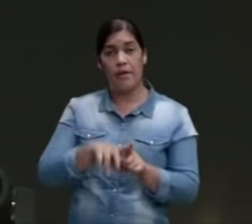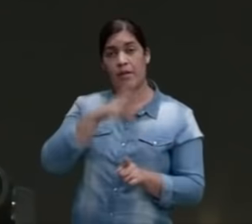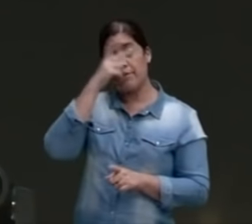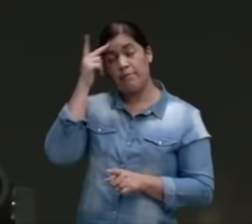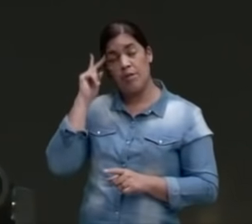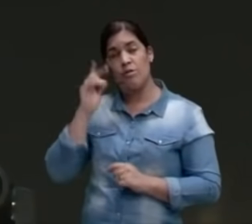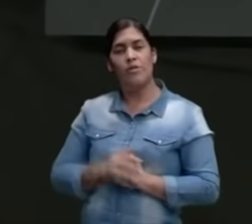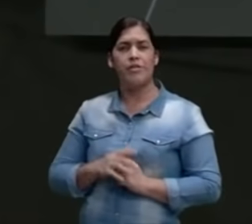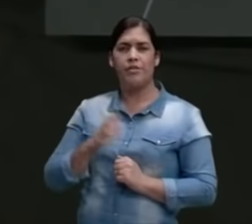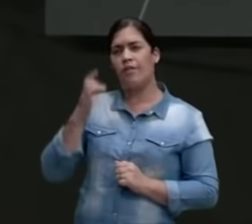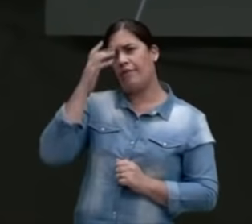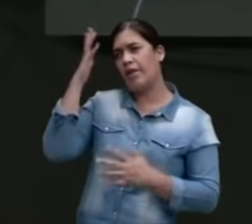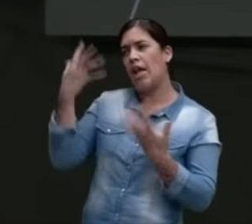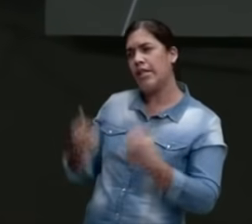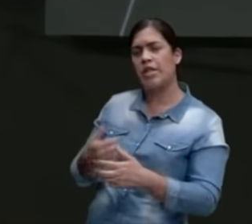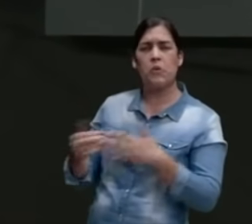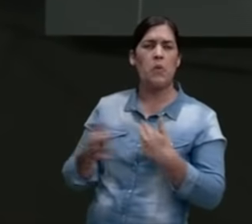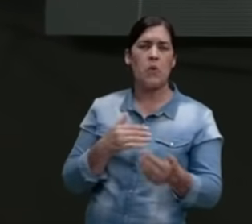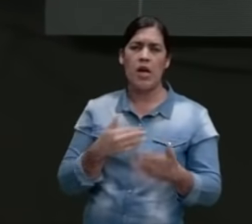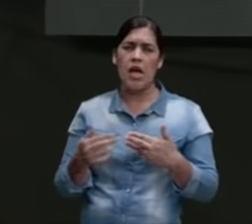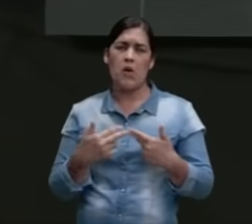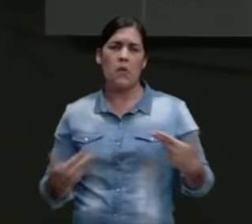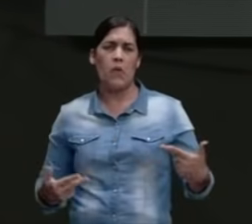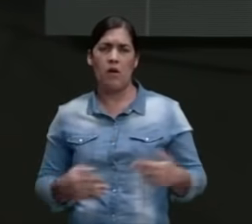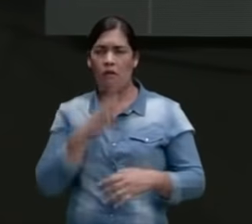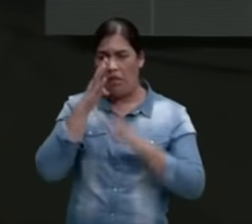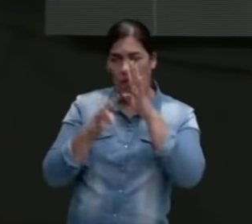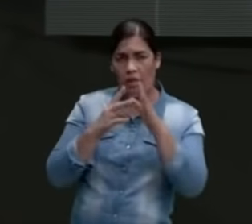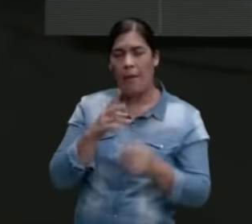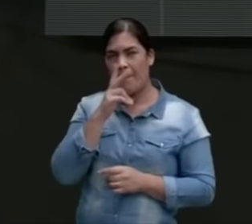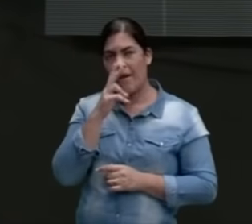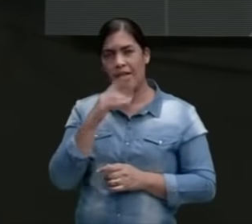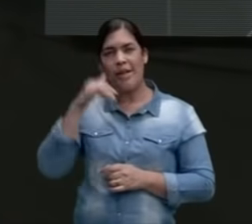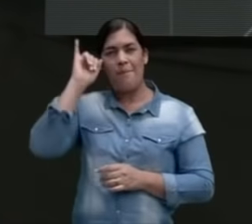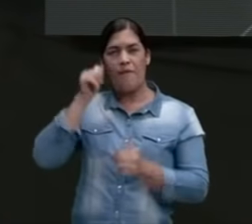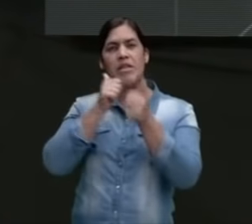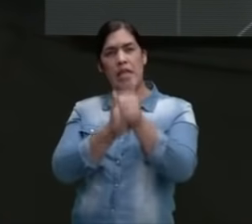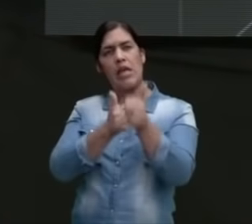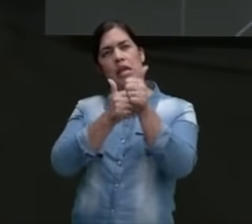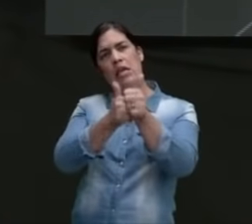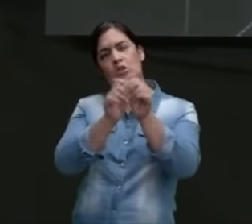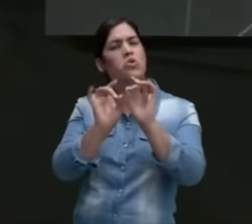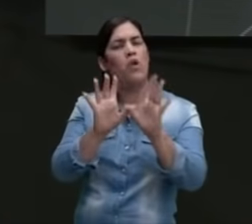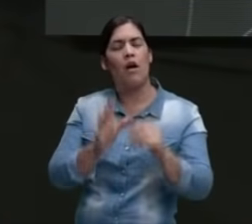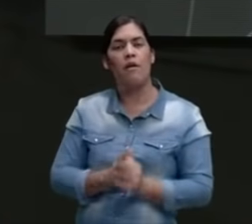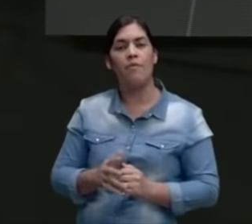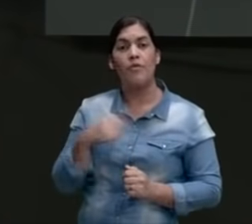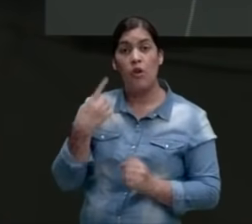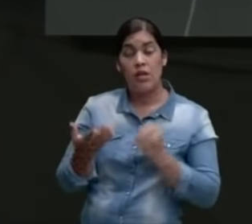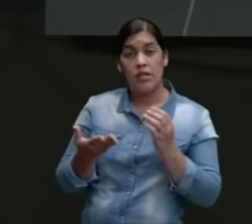mais fáceis de aceitar qualquer coisa, porque as pessoas vão seguindo a boiada, e nós como cristãos não podemos, nós temos que